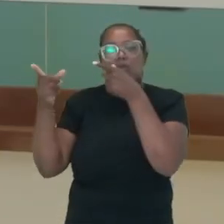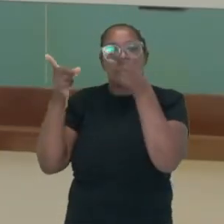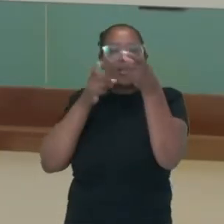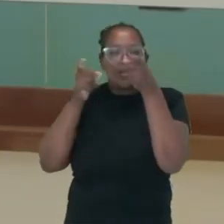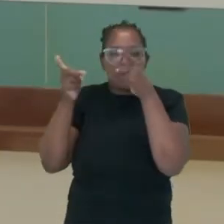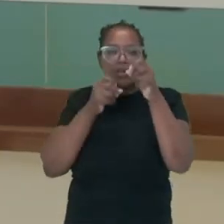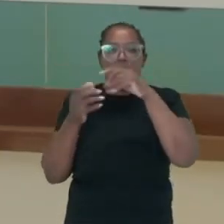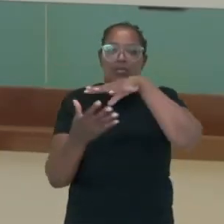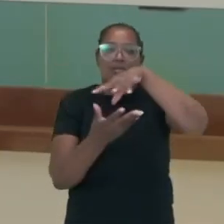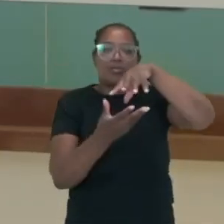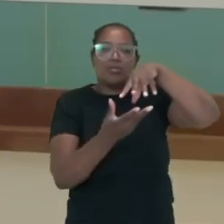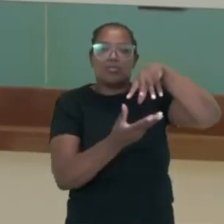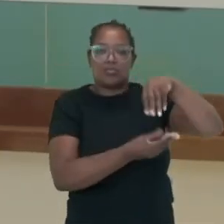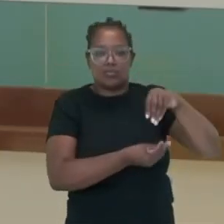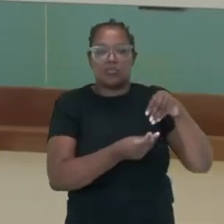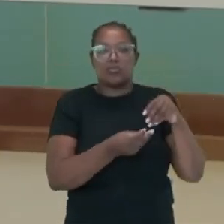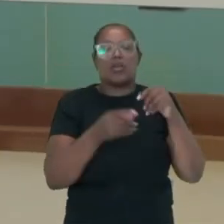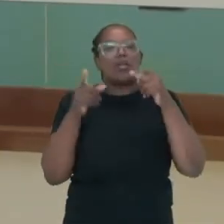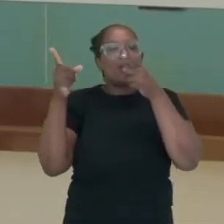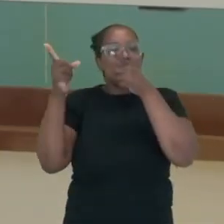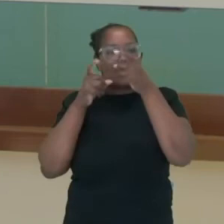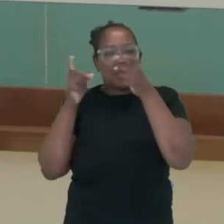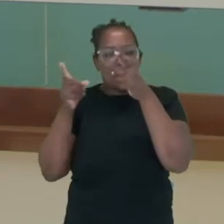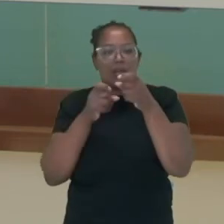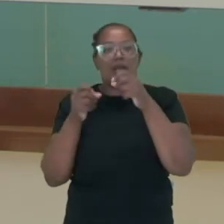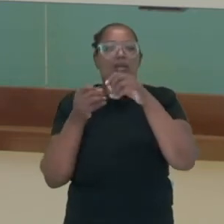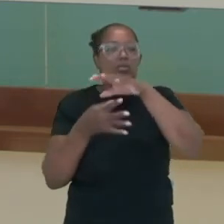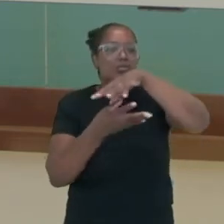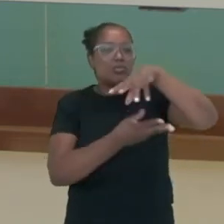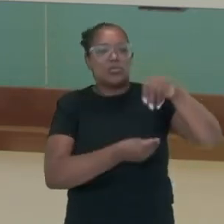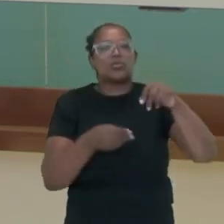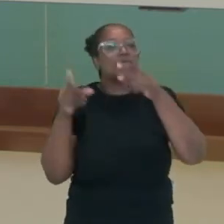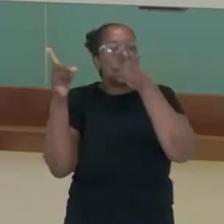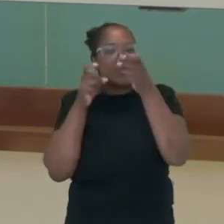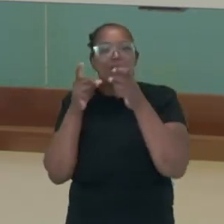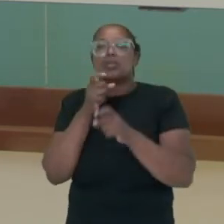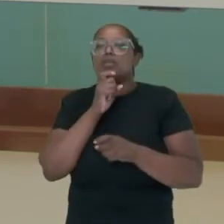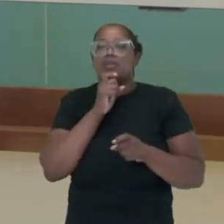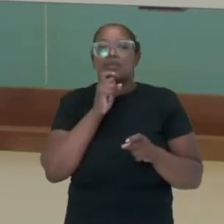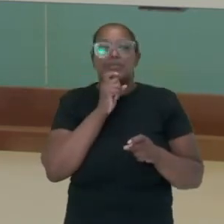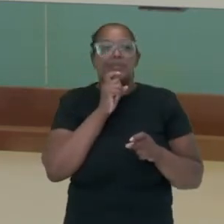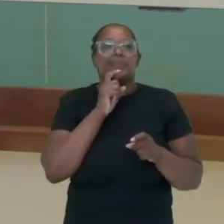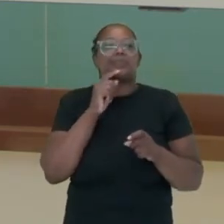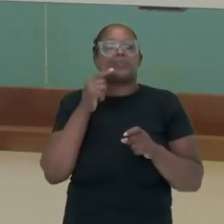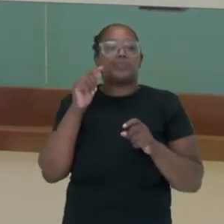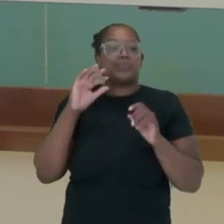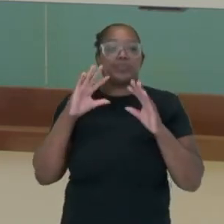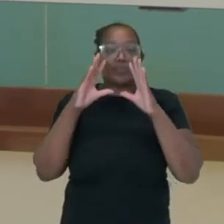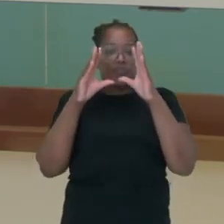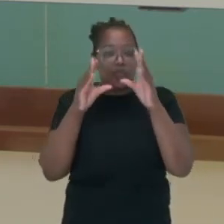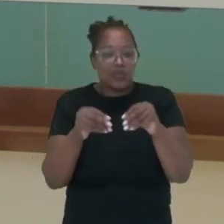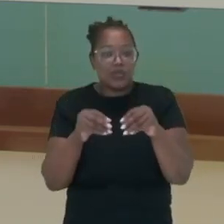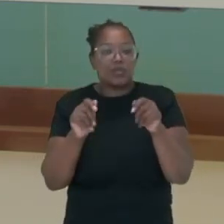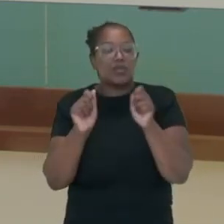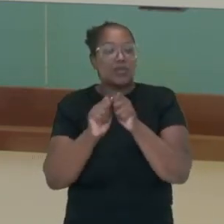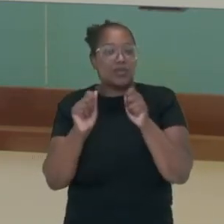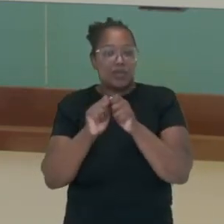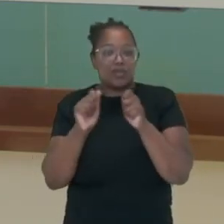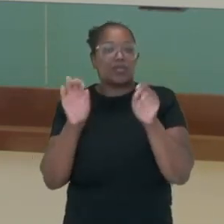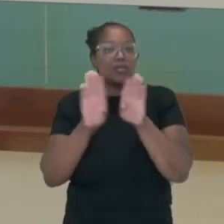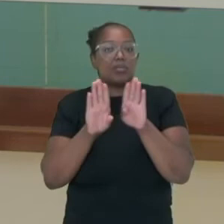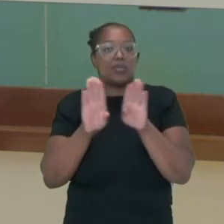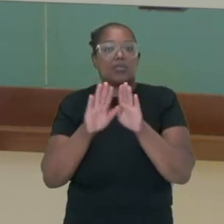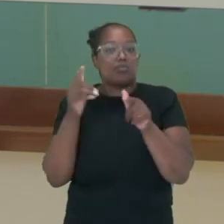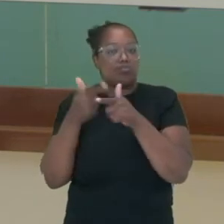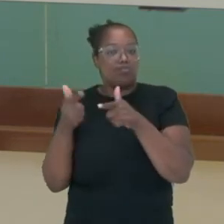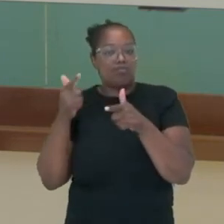Fria e pressão não só popular, mas de todo o Ocidente. Isso gradualmente fez com que uma crise fosse